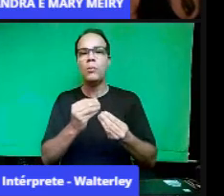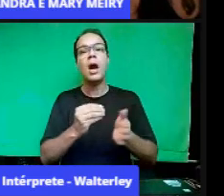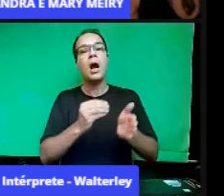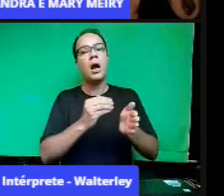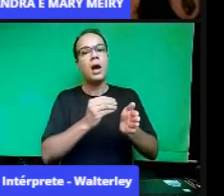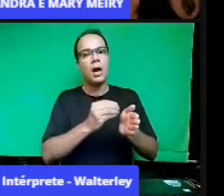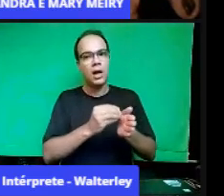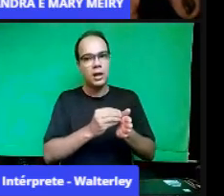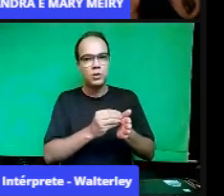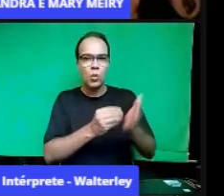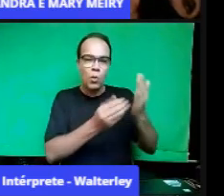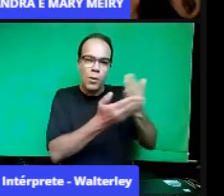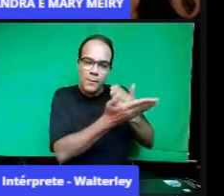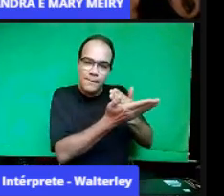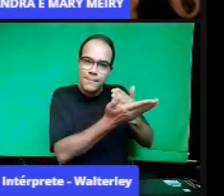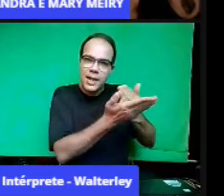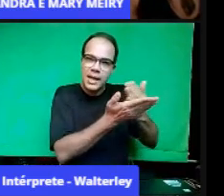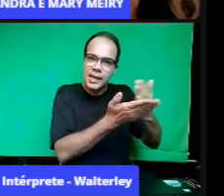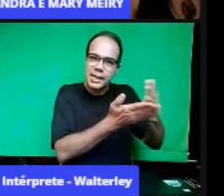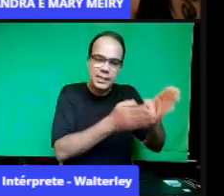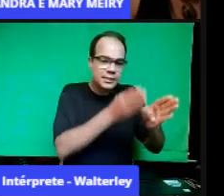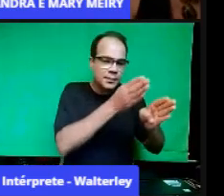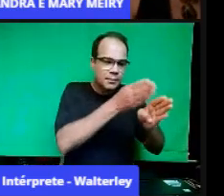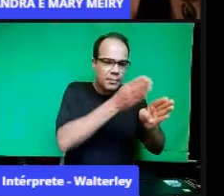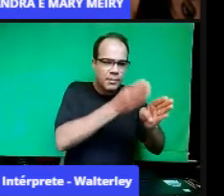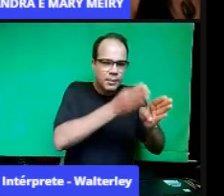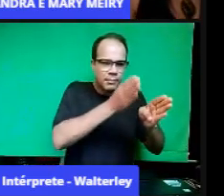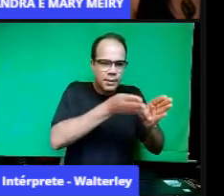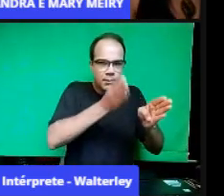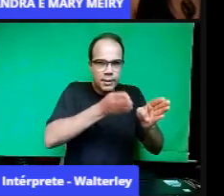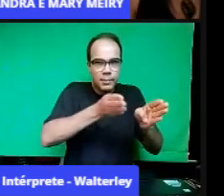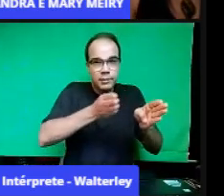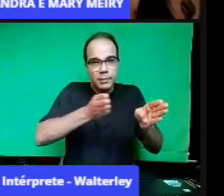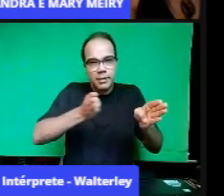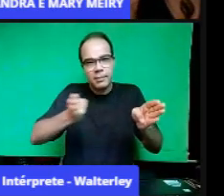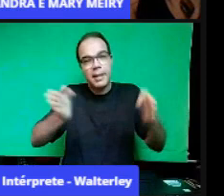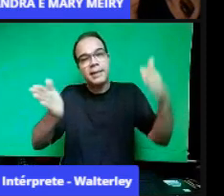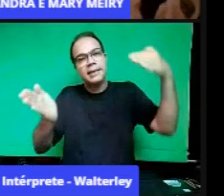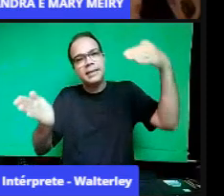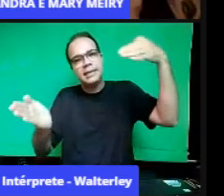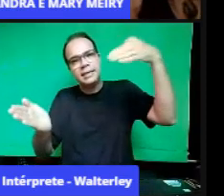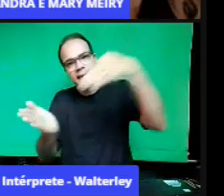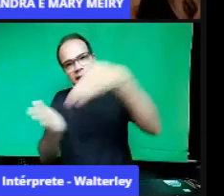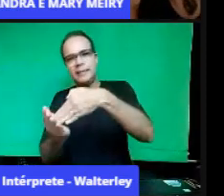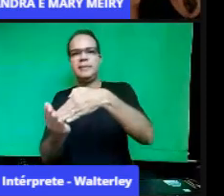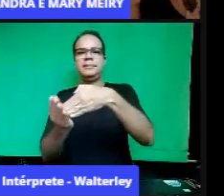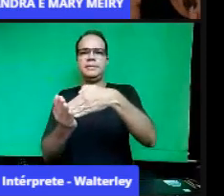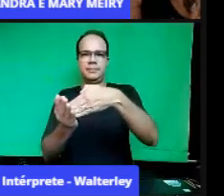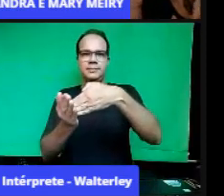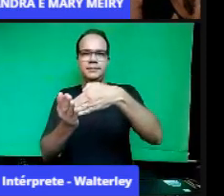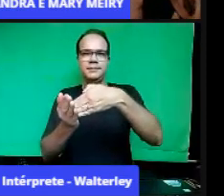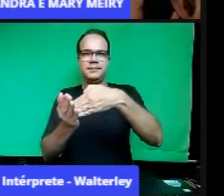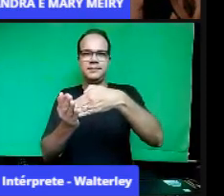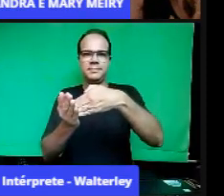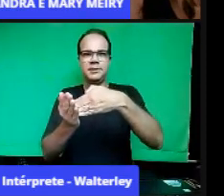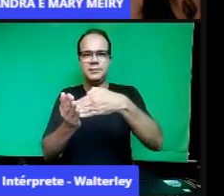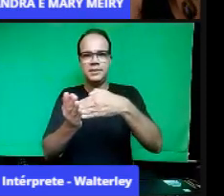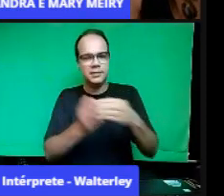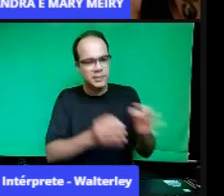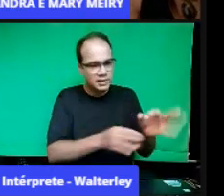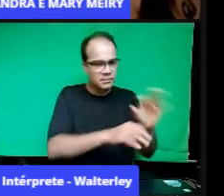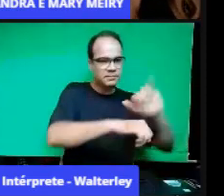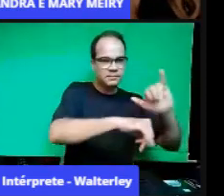decorrer do processo das situações de adequações